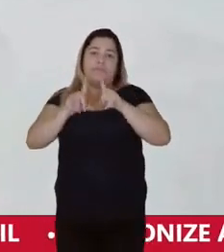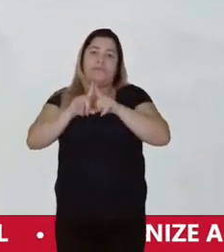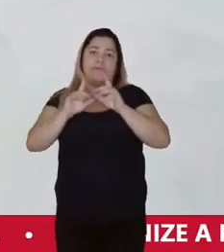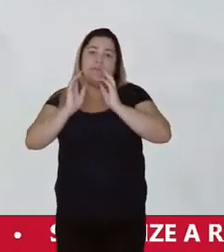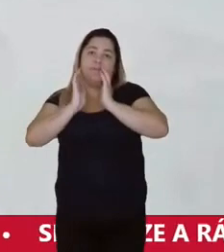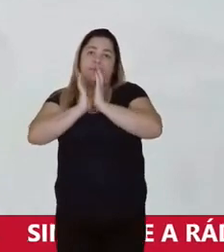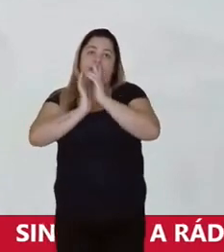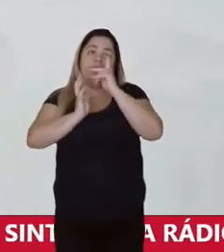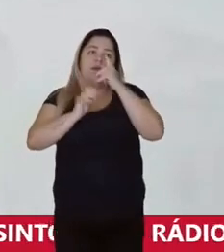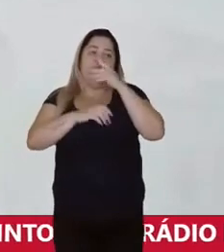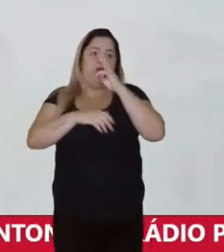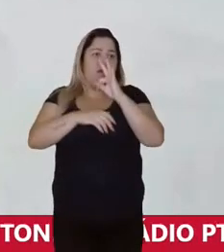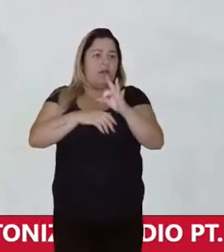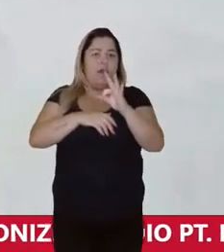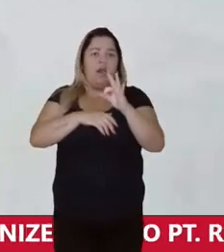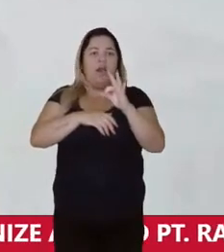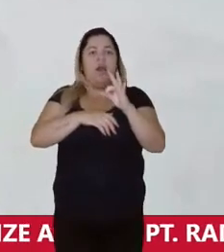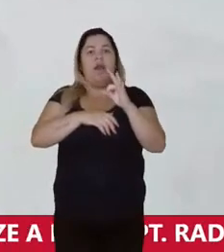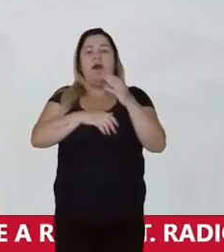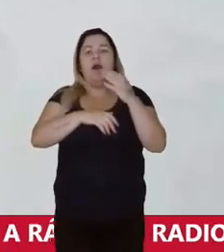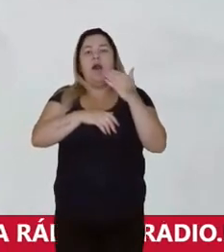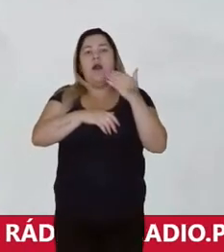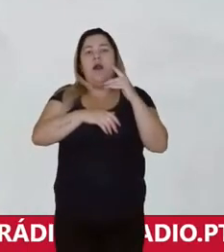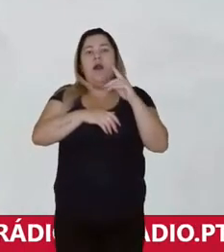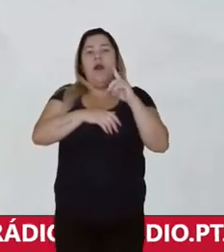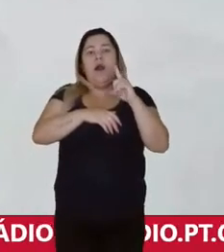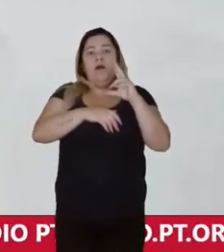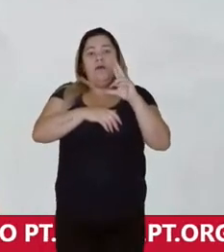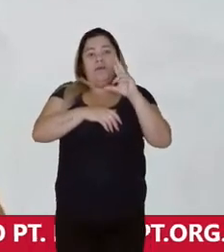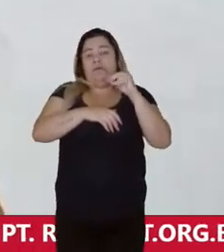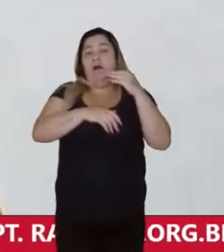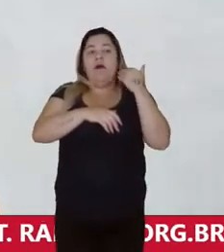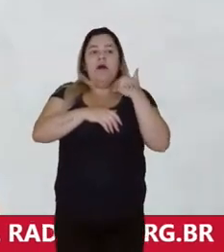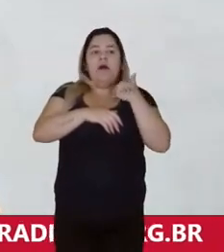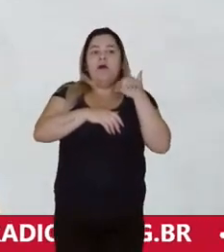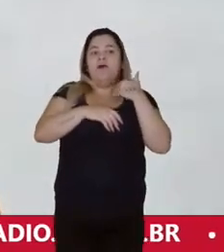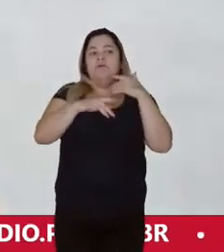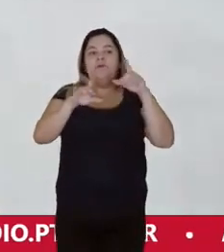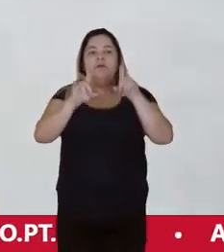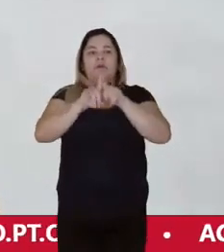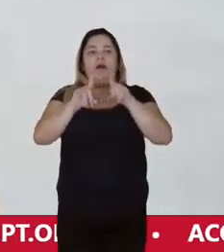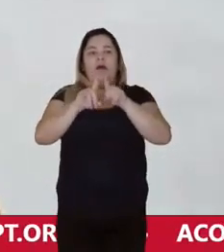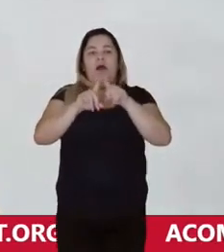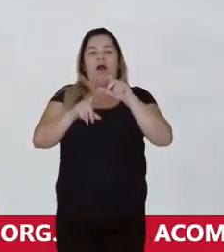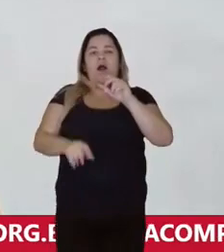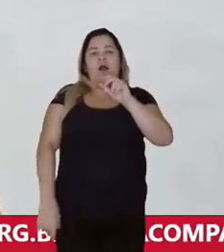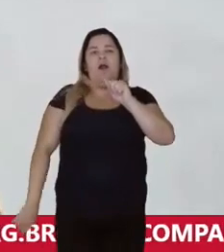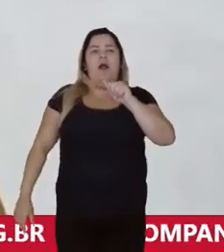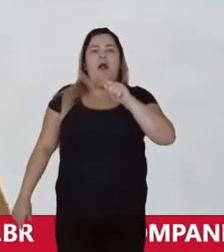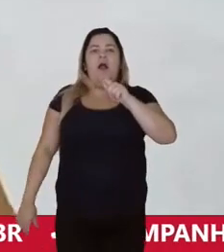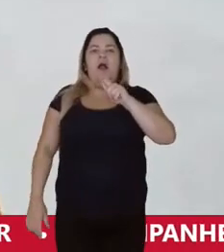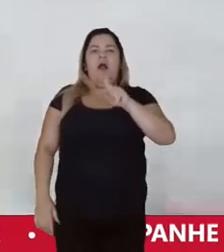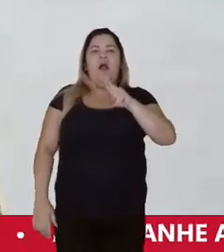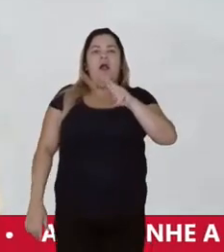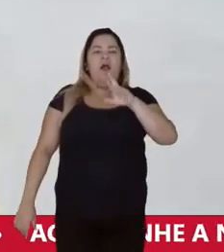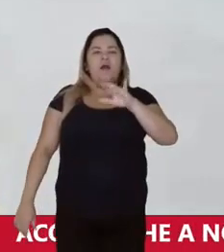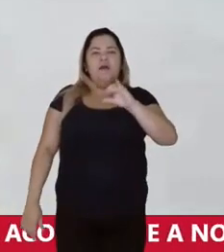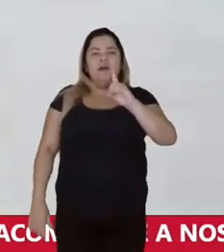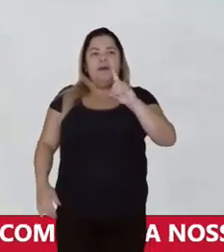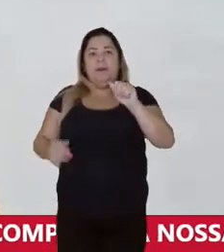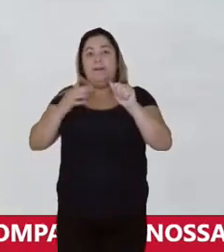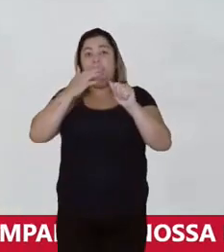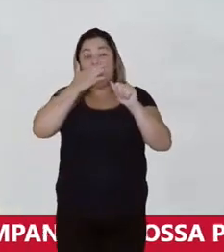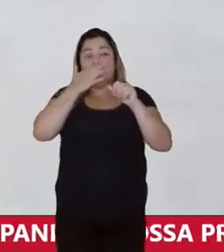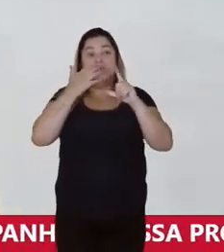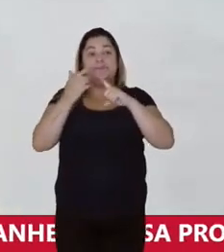é incansável. E ele é incansável porque ele tem uma militância aguerrida e que muitas vezes são